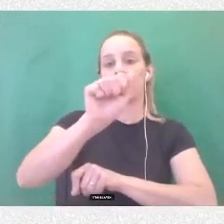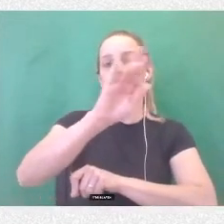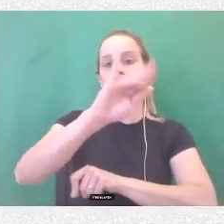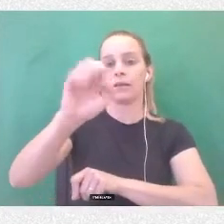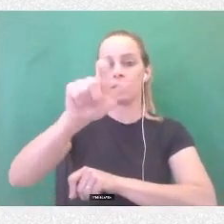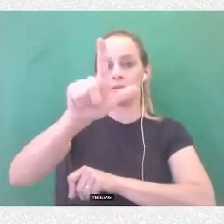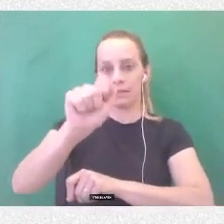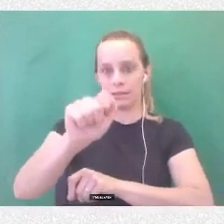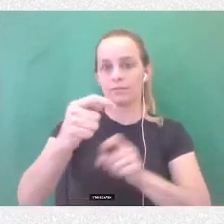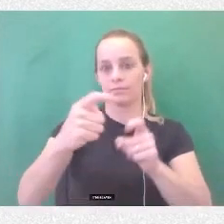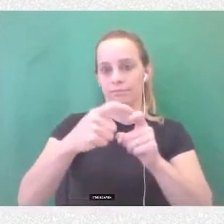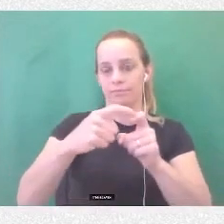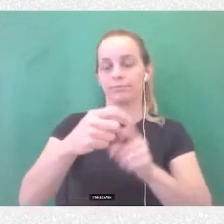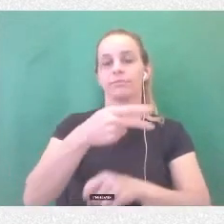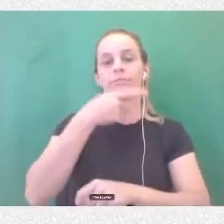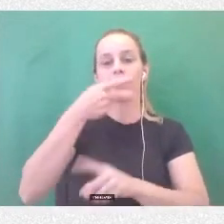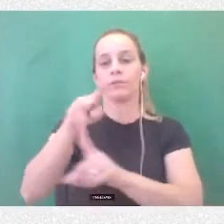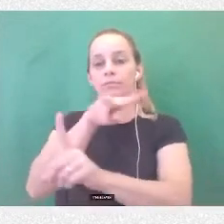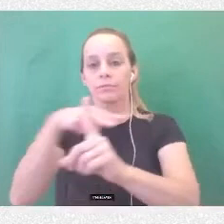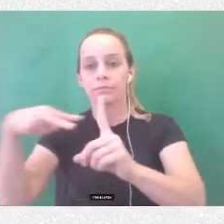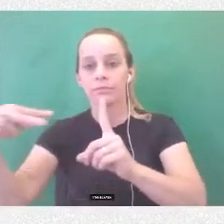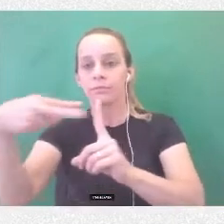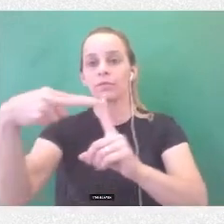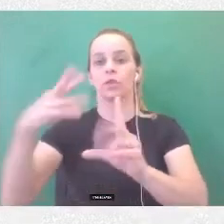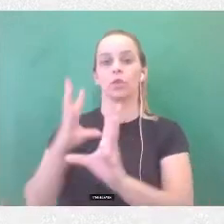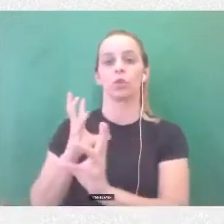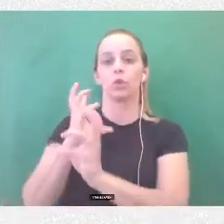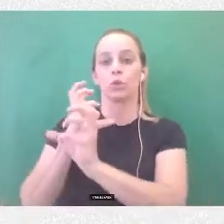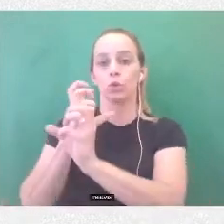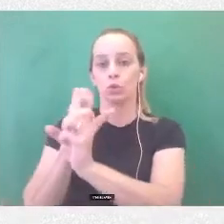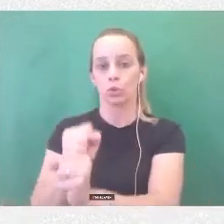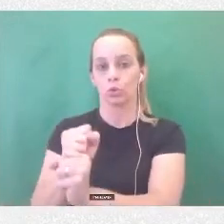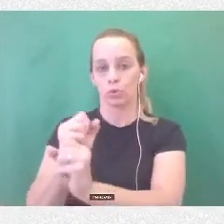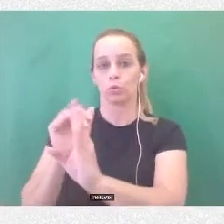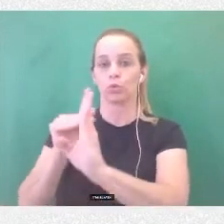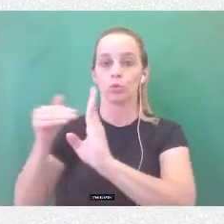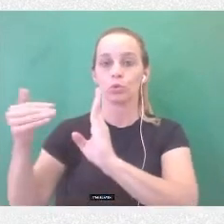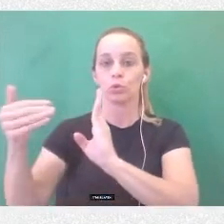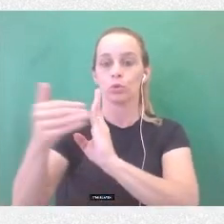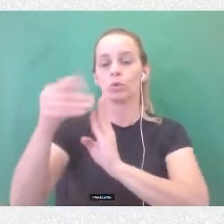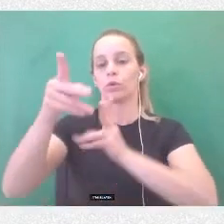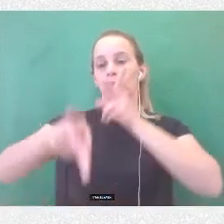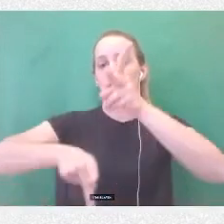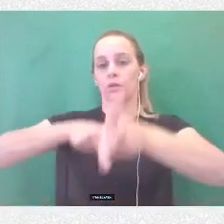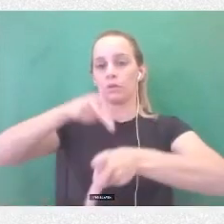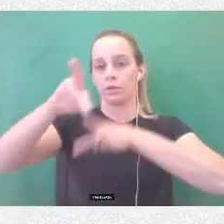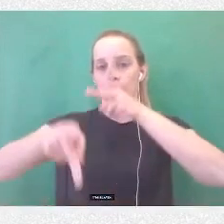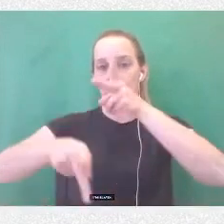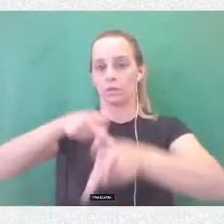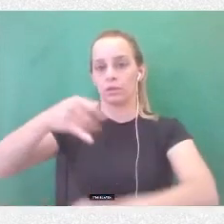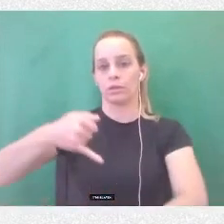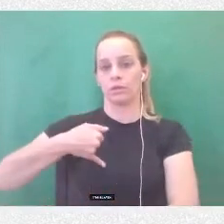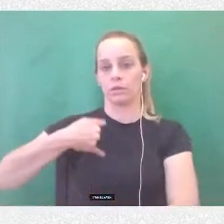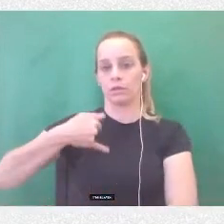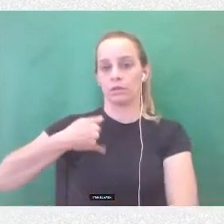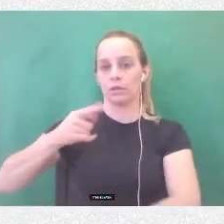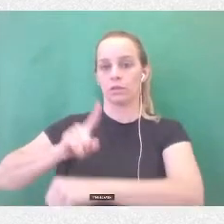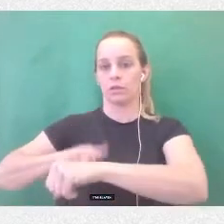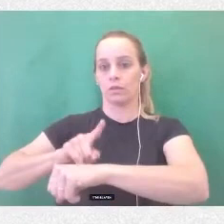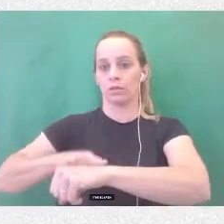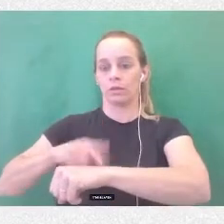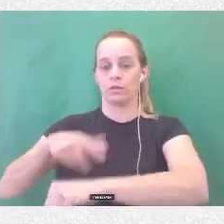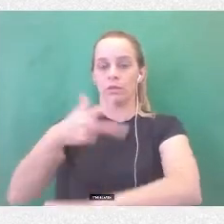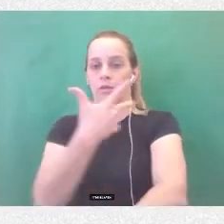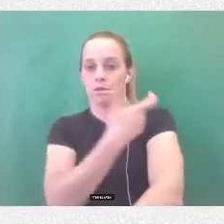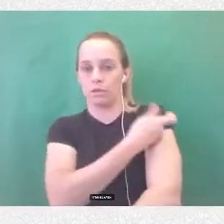do ponto de vista do total da população em idade de vacinação, que tem a